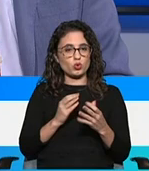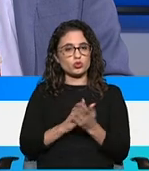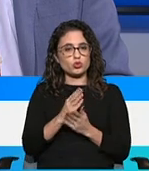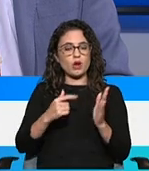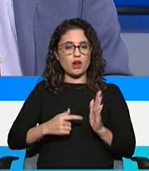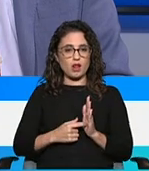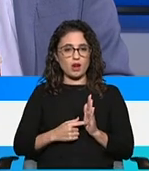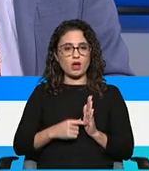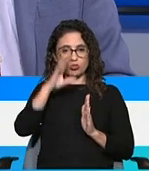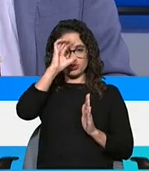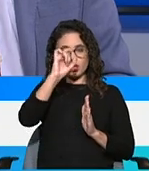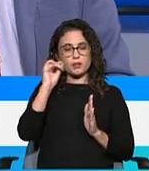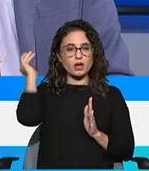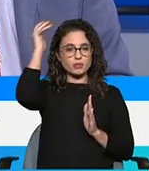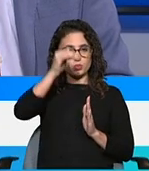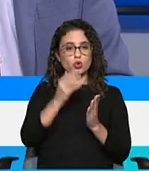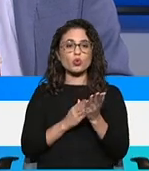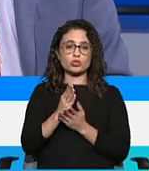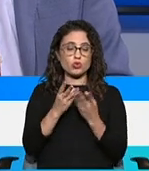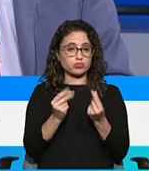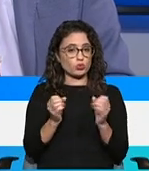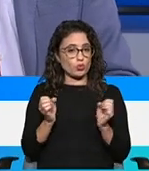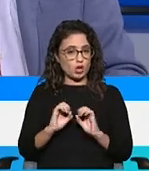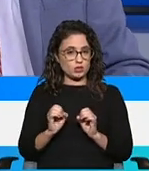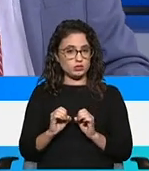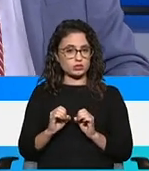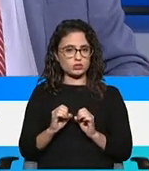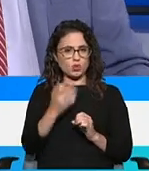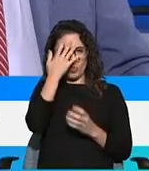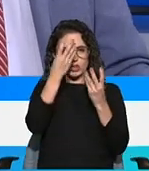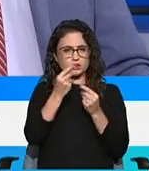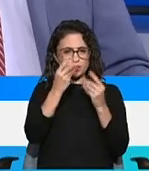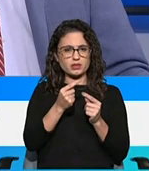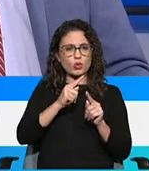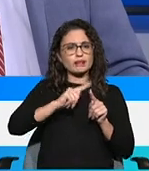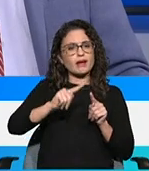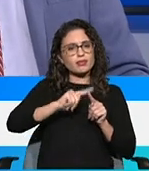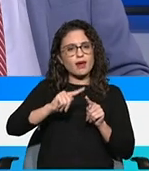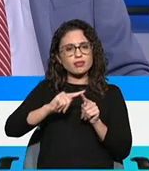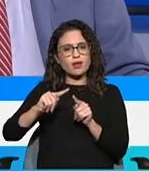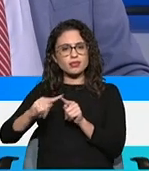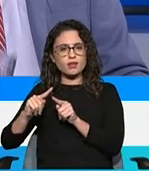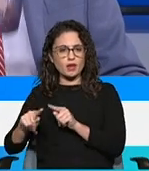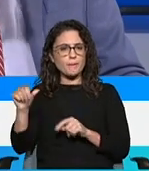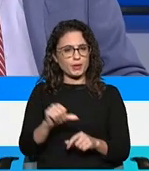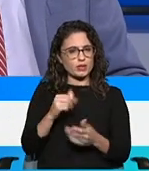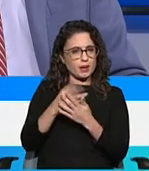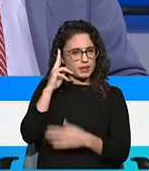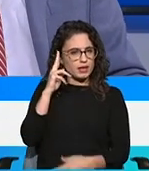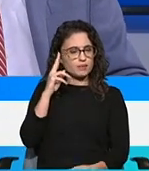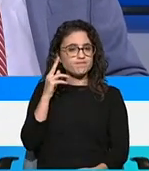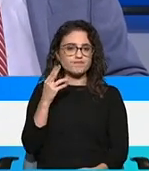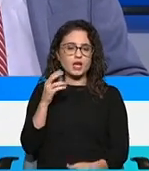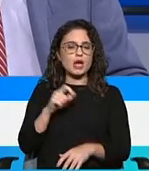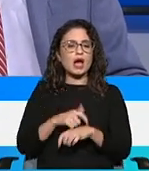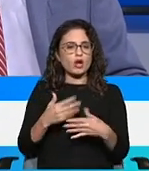Estado e com a república que continua a não ser resolvido um orçamento poros não era pior para a madeira nesta altura neste momento a governação do partido